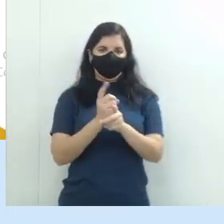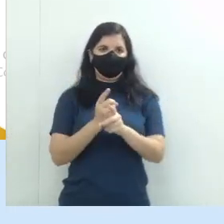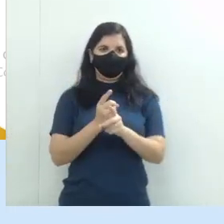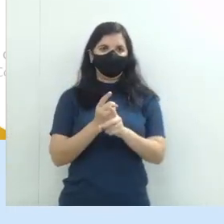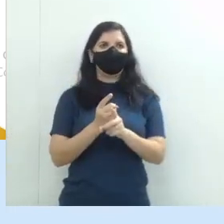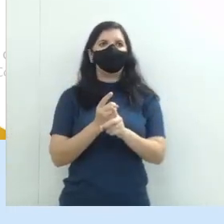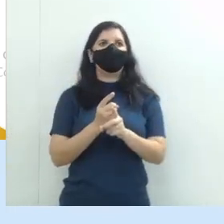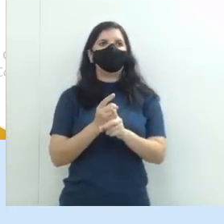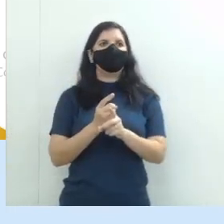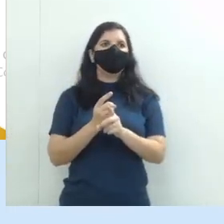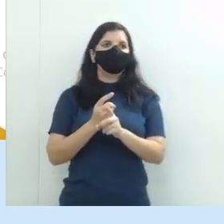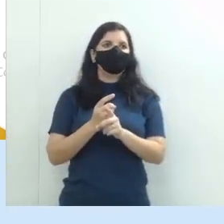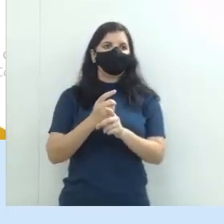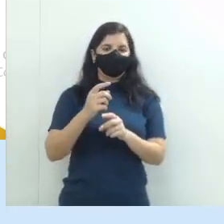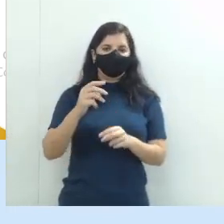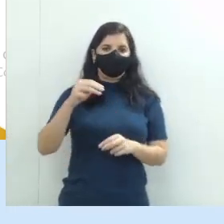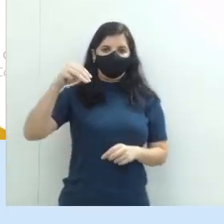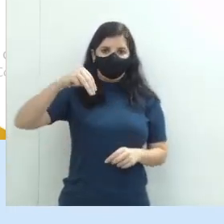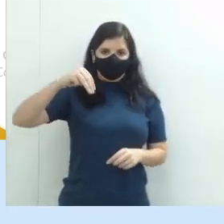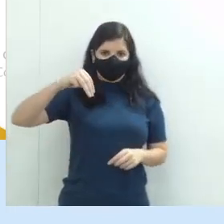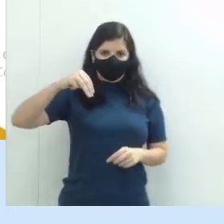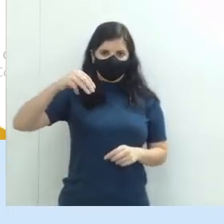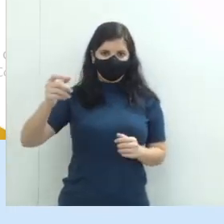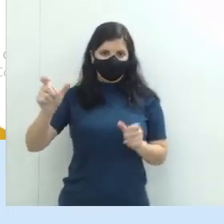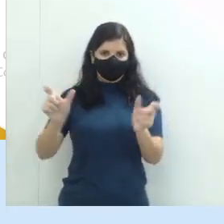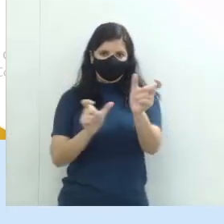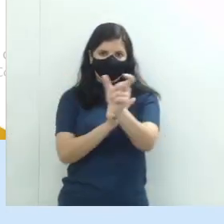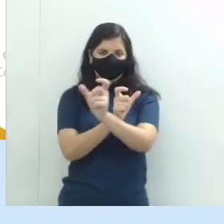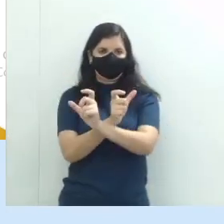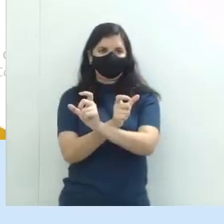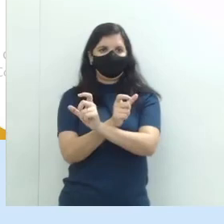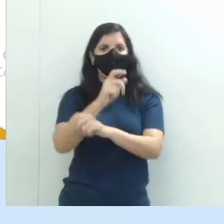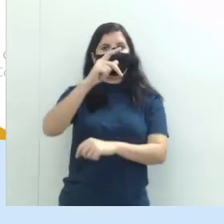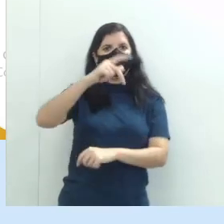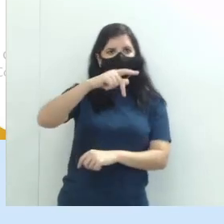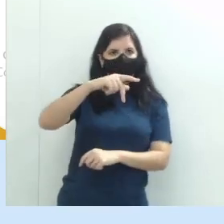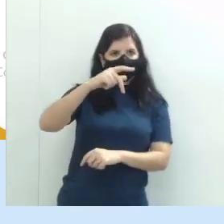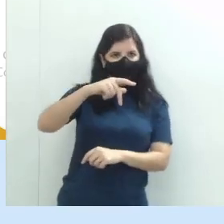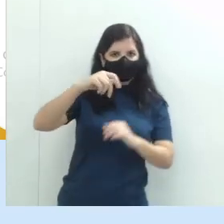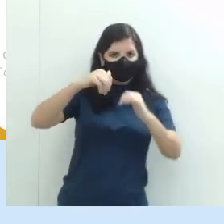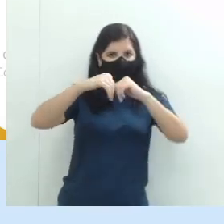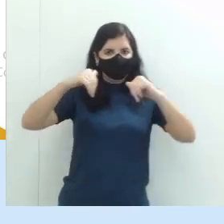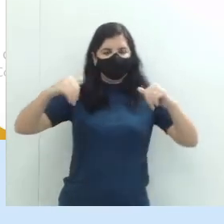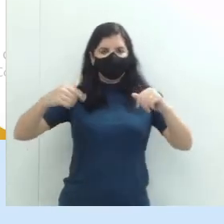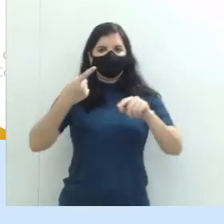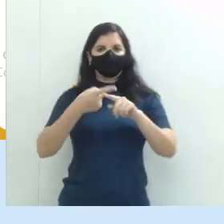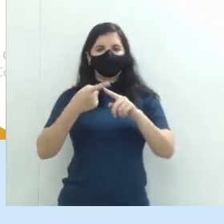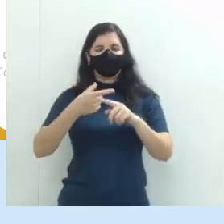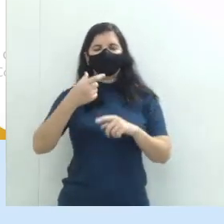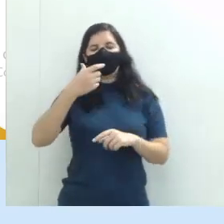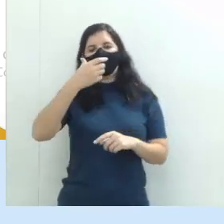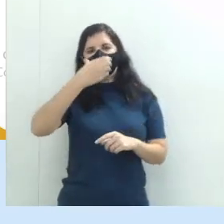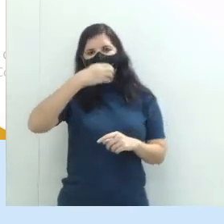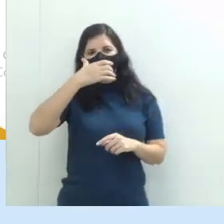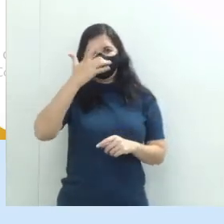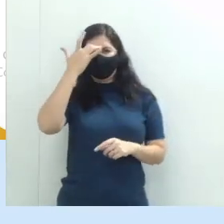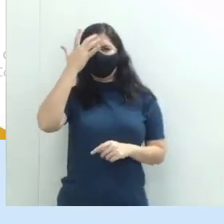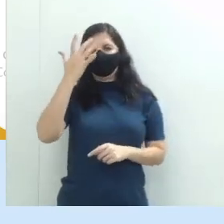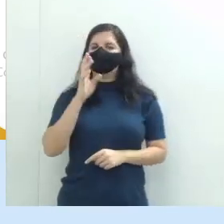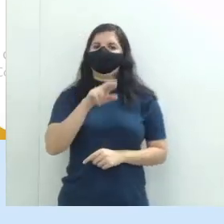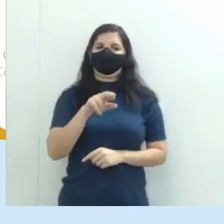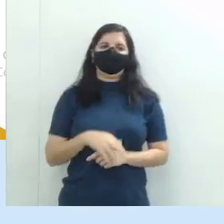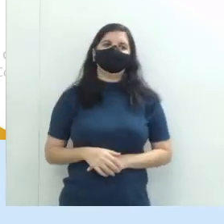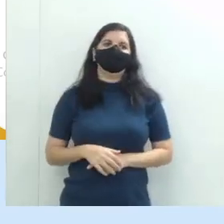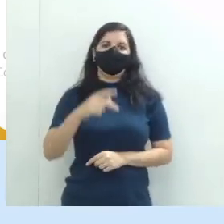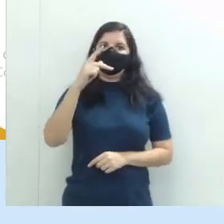Vou trazer o m para cá e vou isolar o p, por quê? Porque maçã é mais fácil de resolver do que a